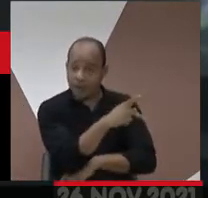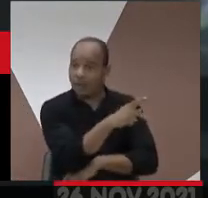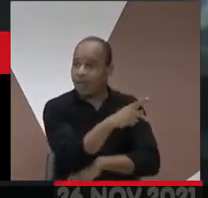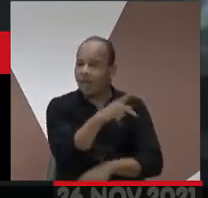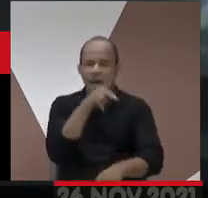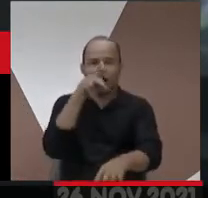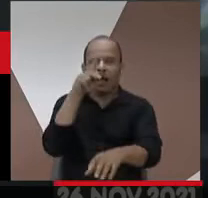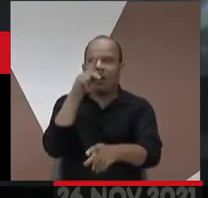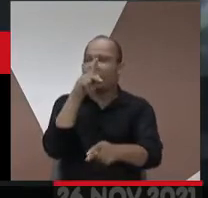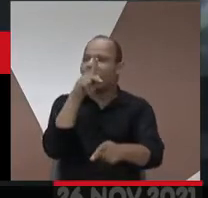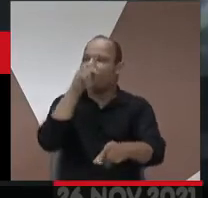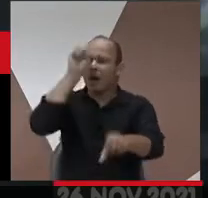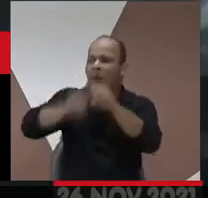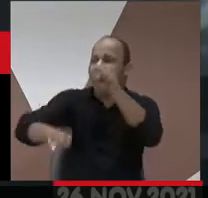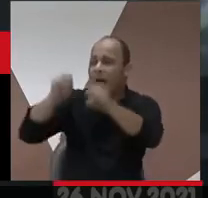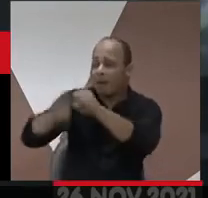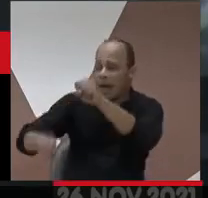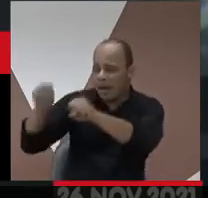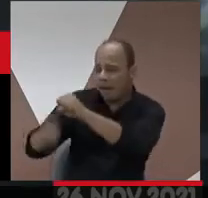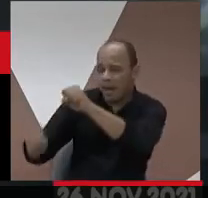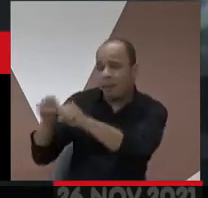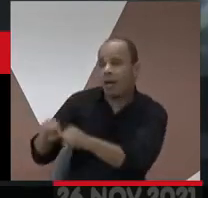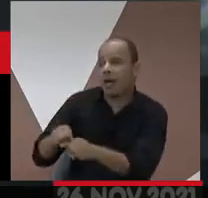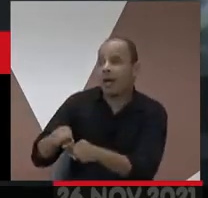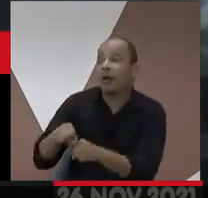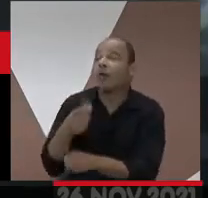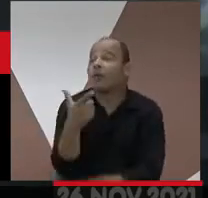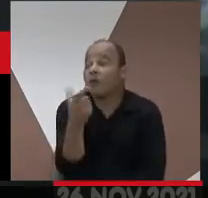são 20 bairros.